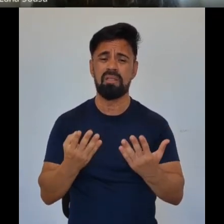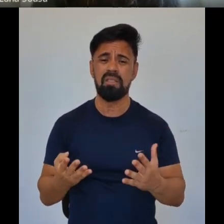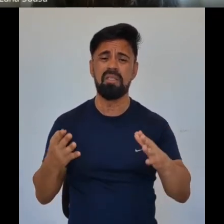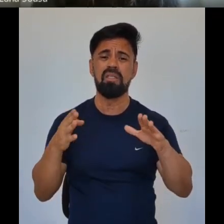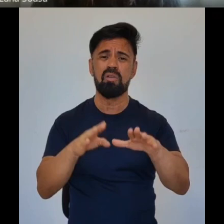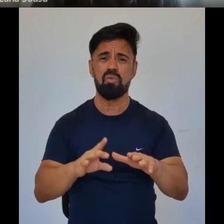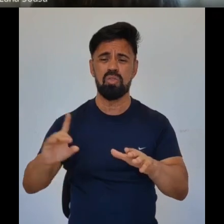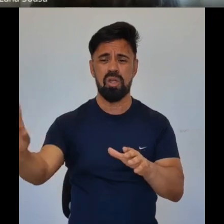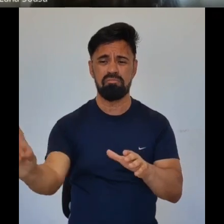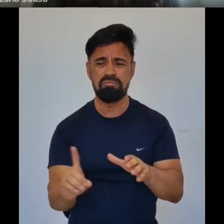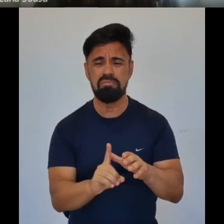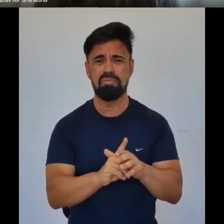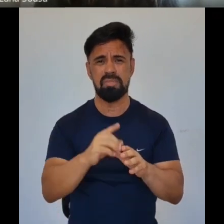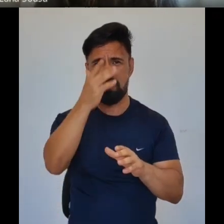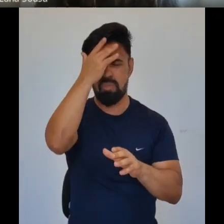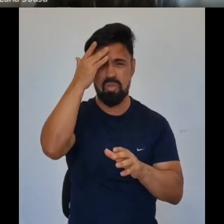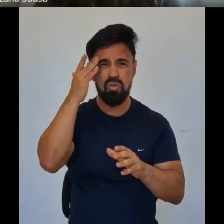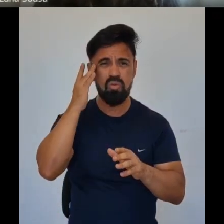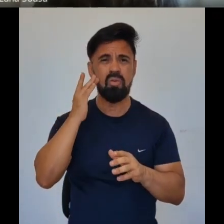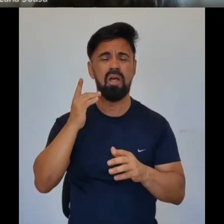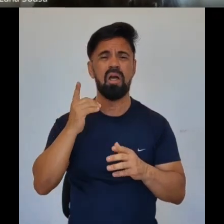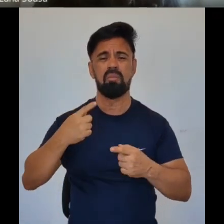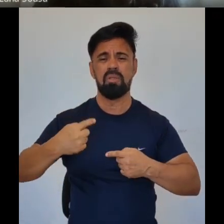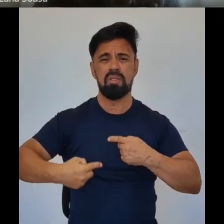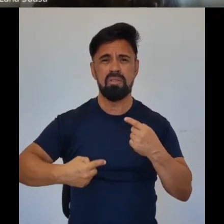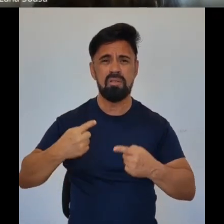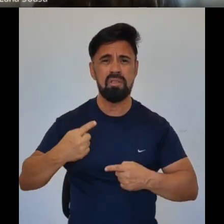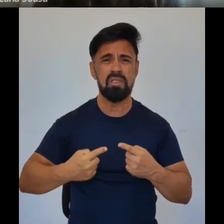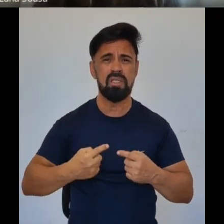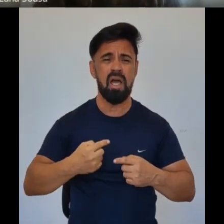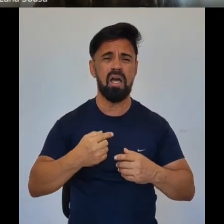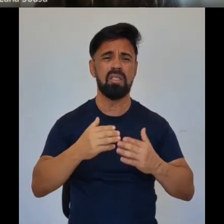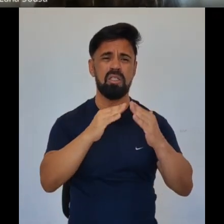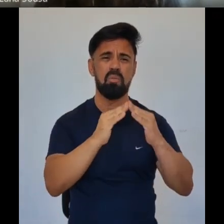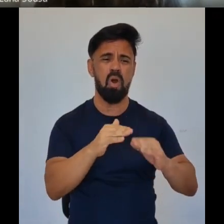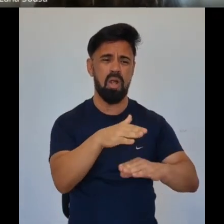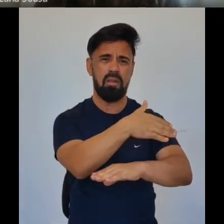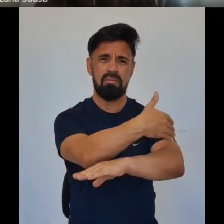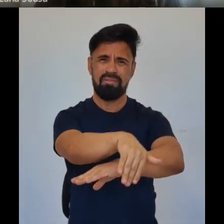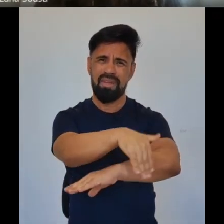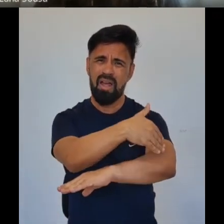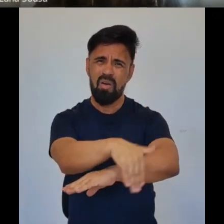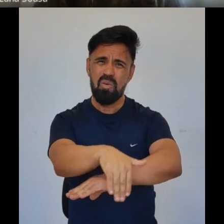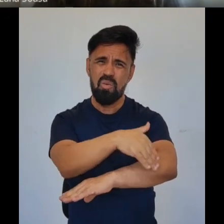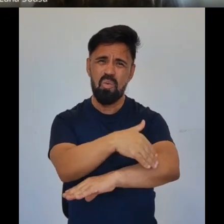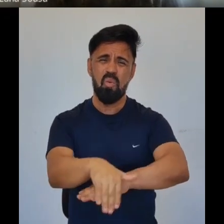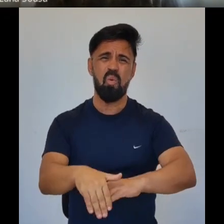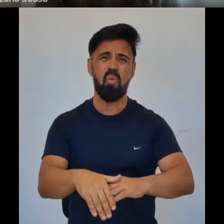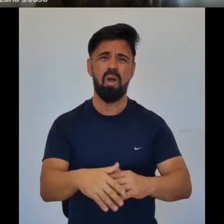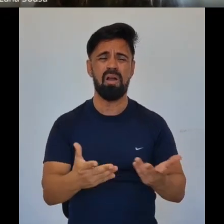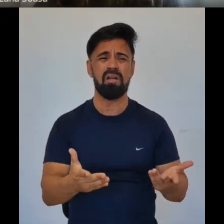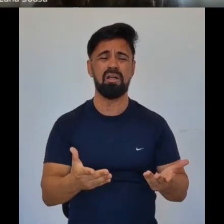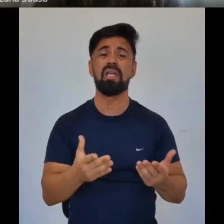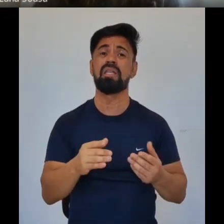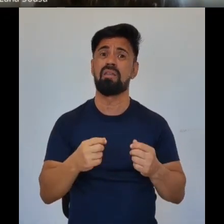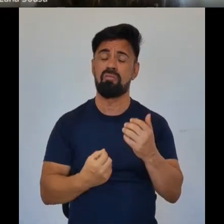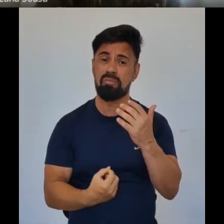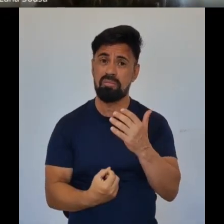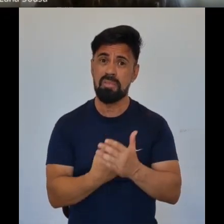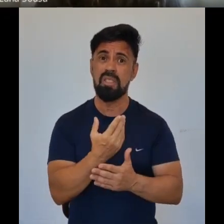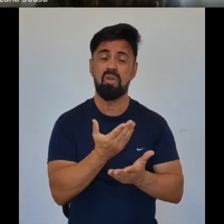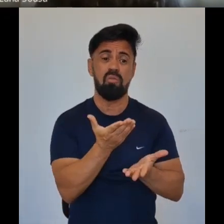com deficiência, que visa aí dispor de serviços, né, e ações de saúde para o tratamento e para